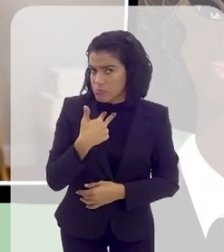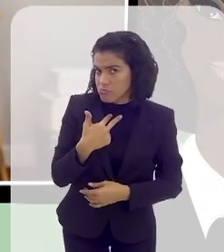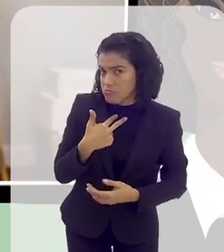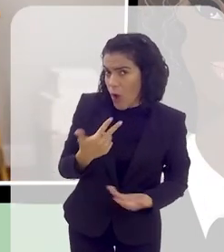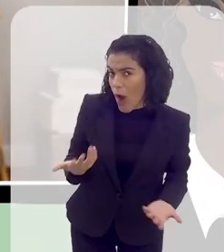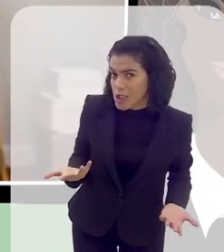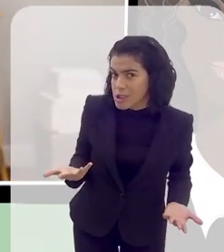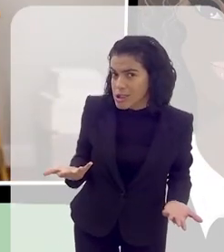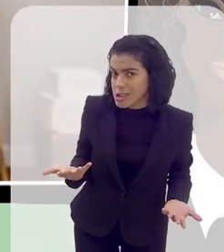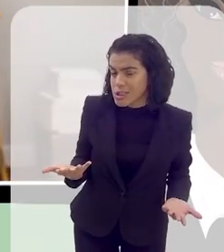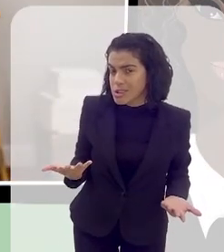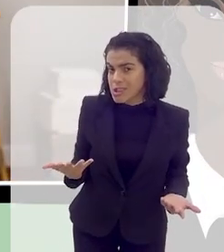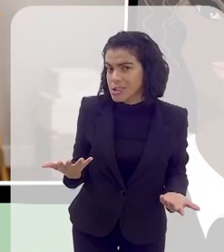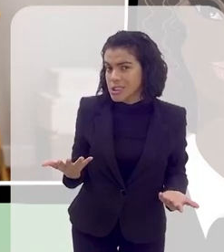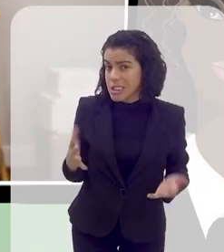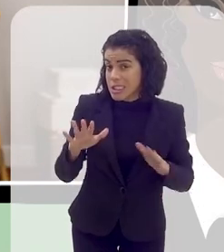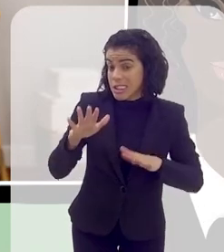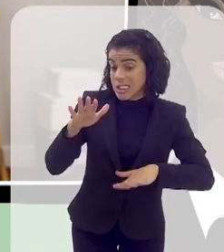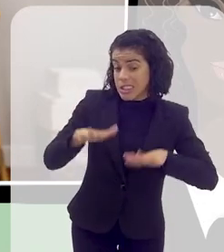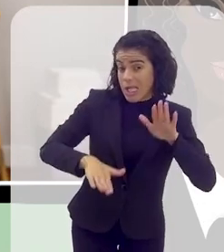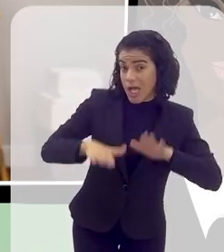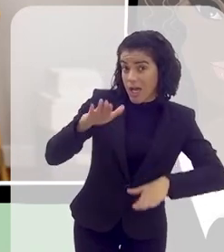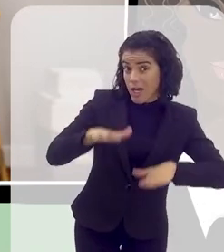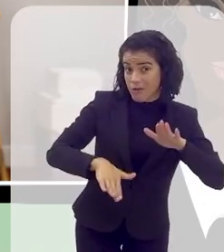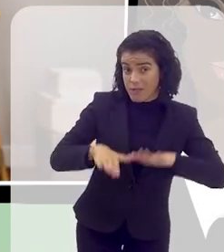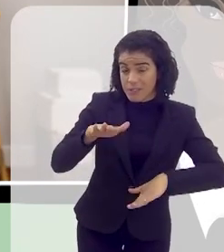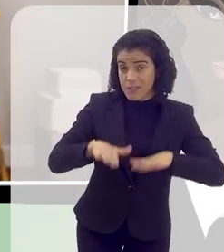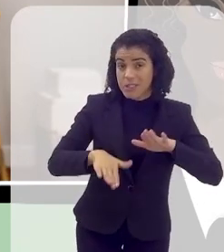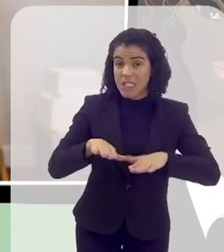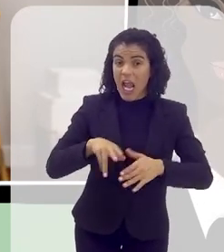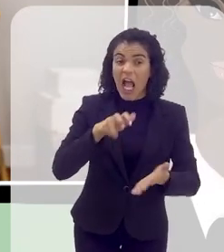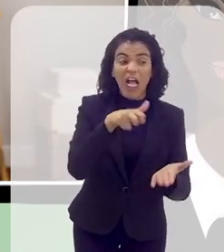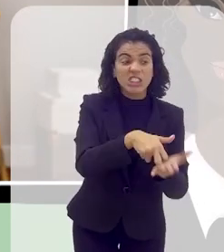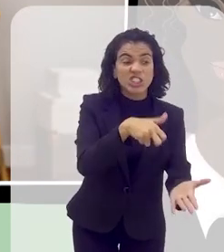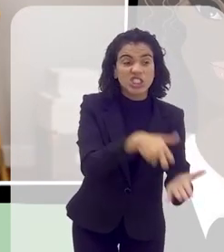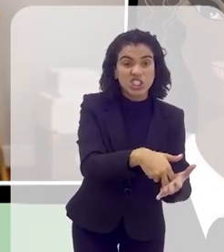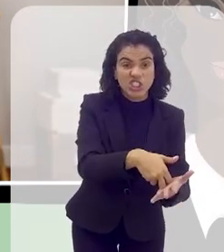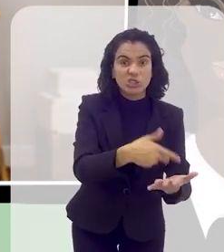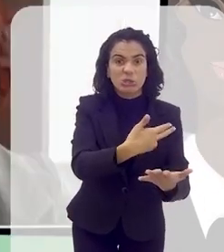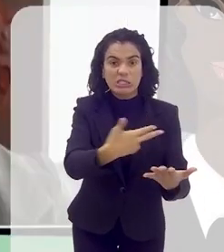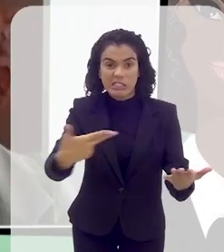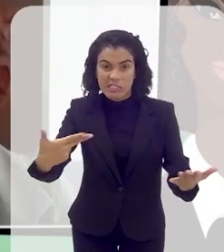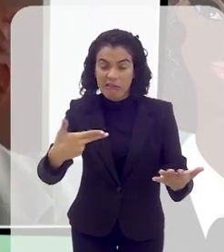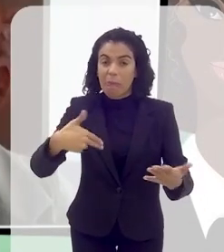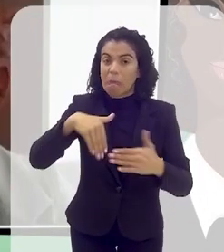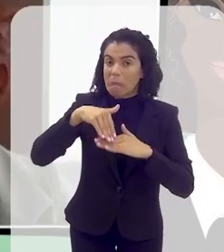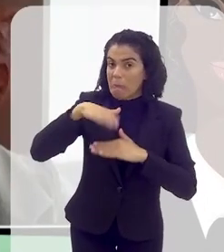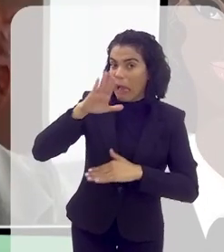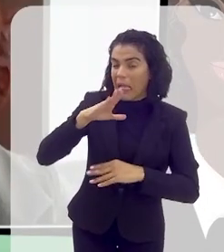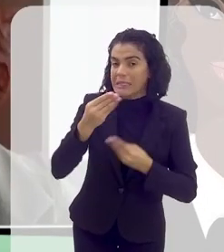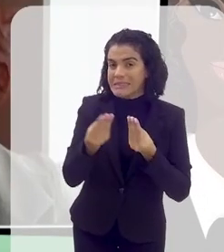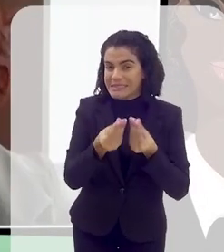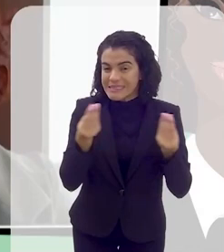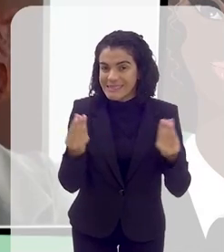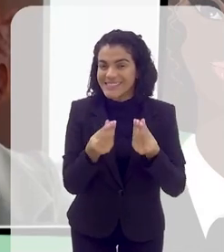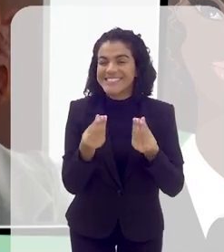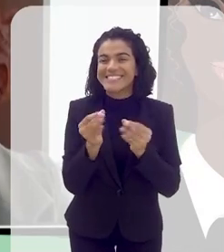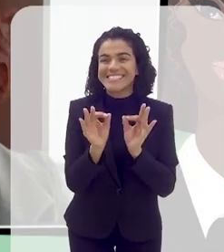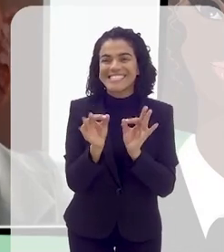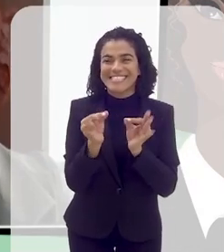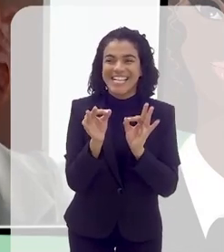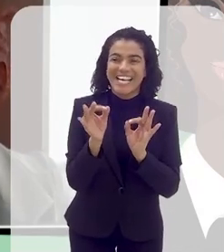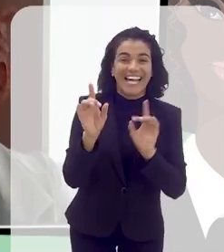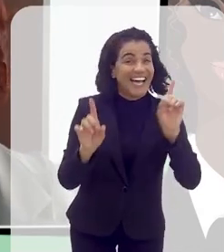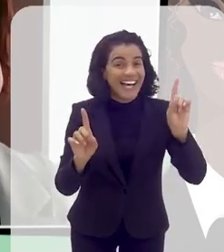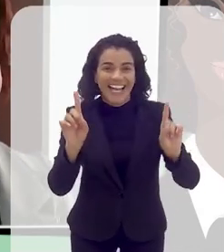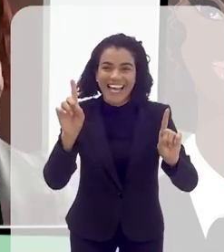Será que ela fazendo isso, ela já não se coloca ainda mais num lugar Nesse muito lugar. delicado?